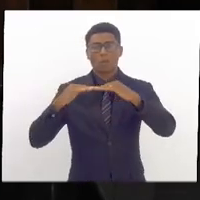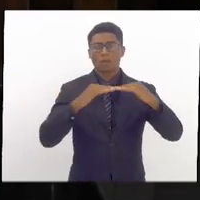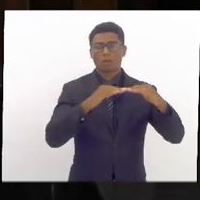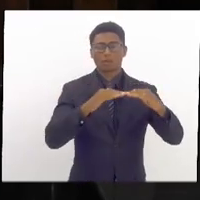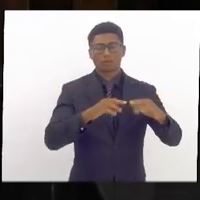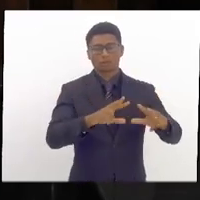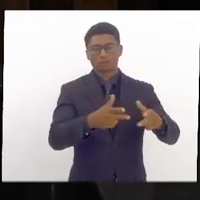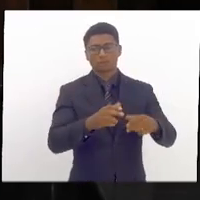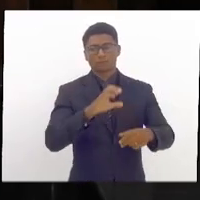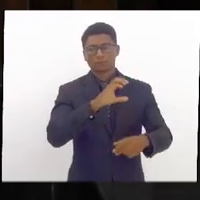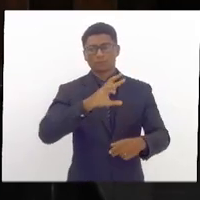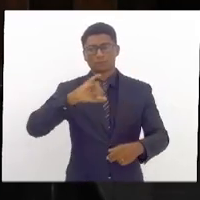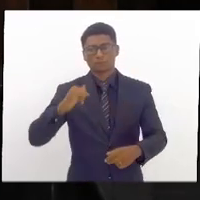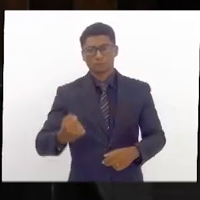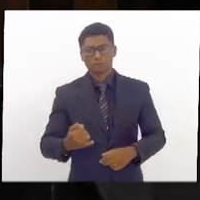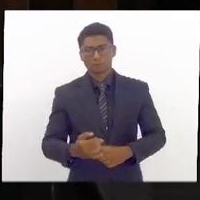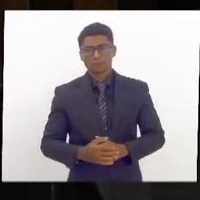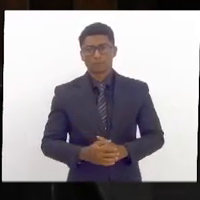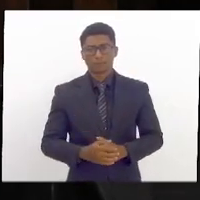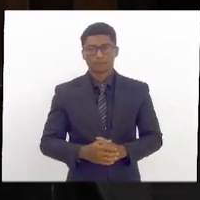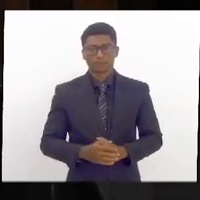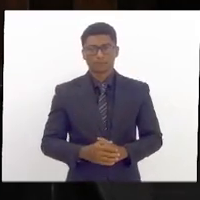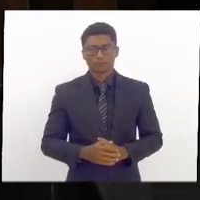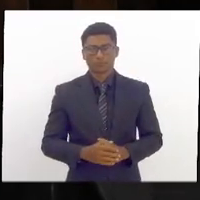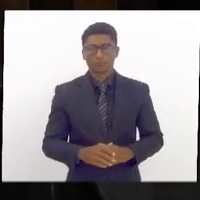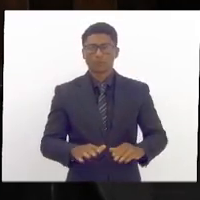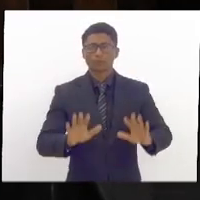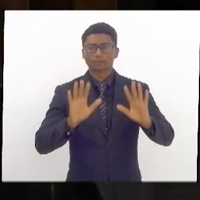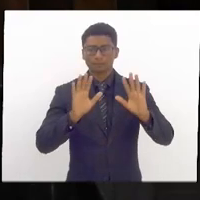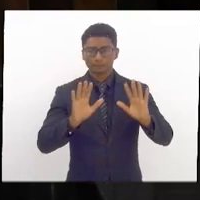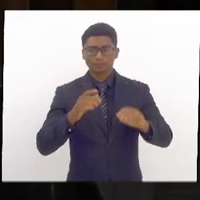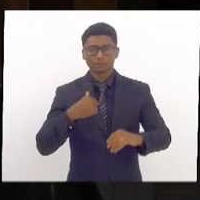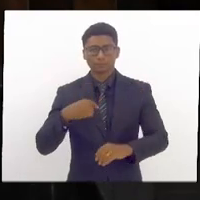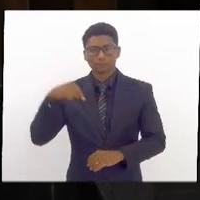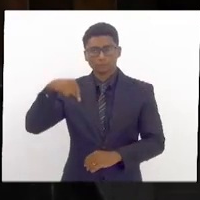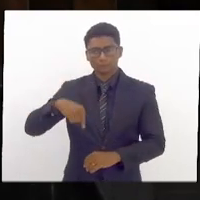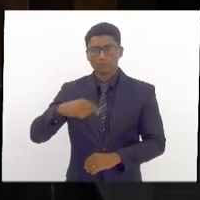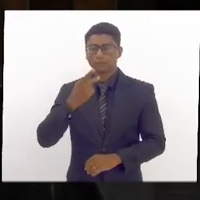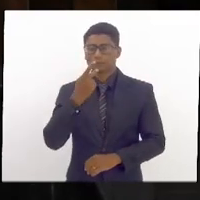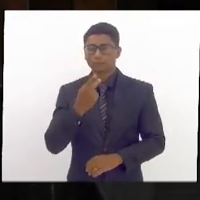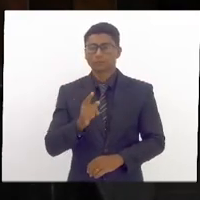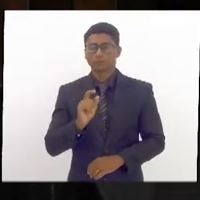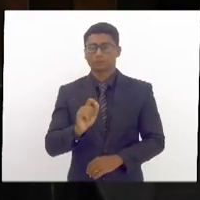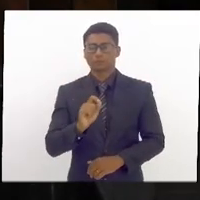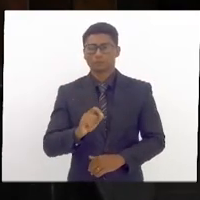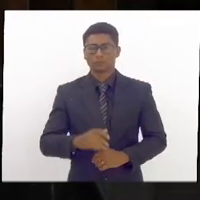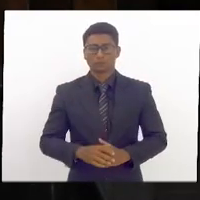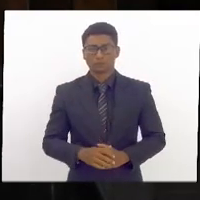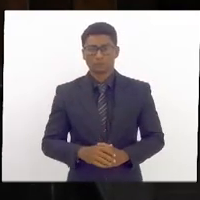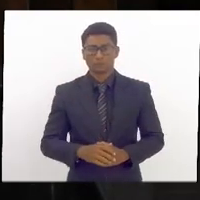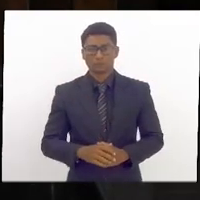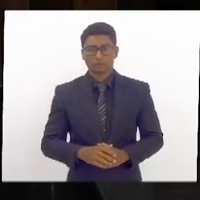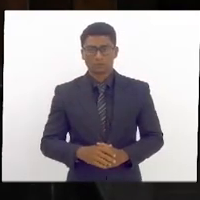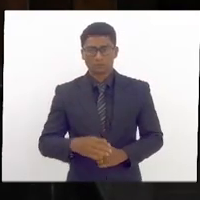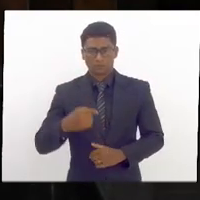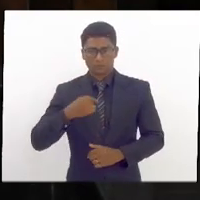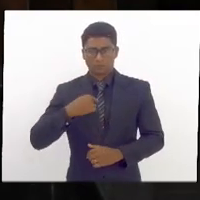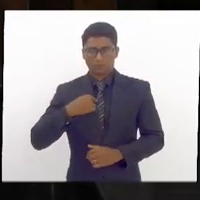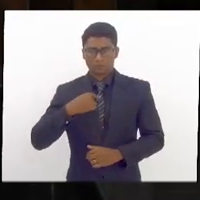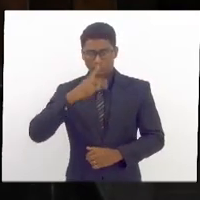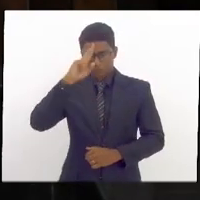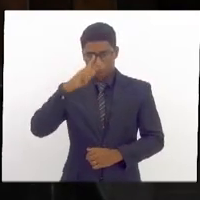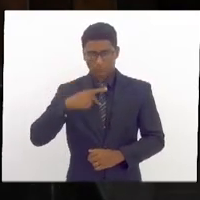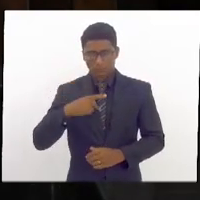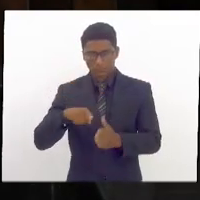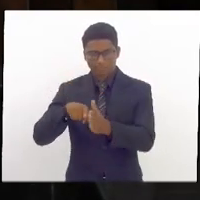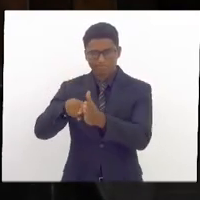discutido anteriormente na própria CCJ. No entanto, faço o meu registro aqui do que considero, na minha análise jurídica, o